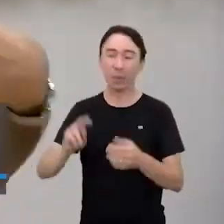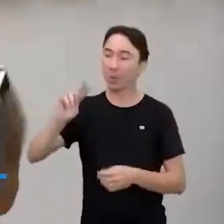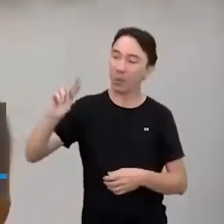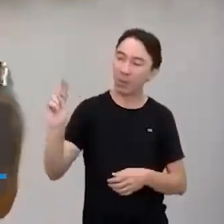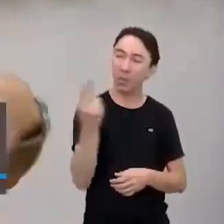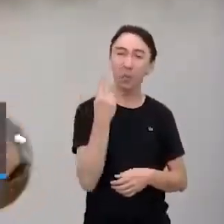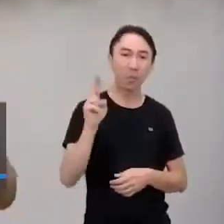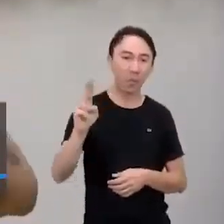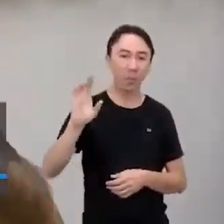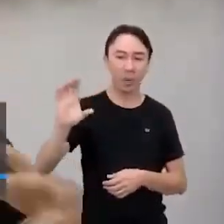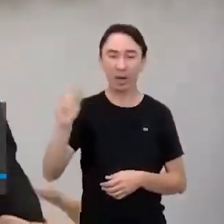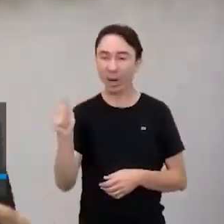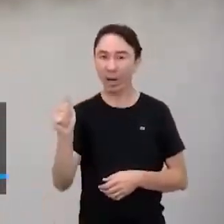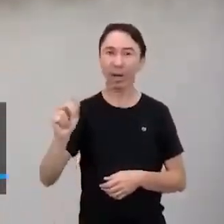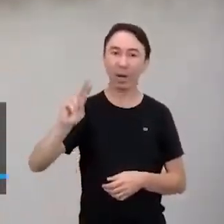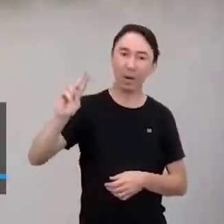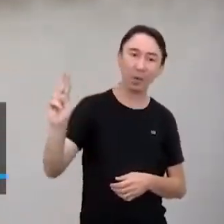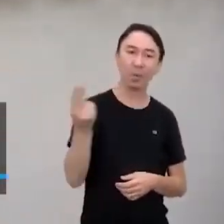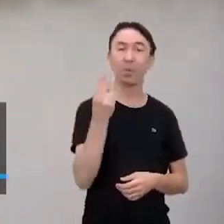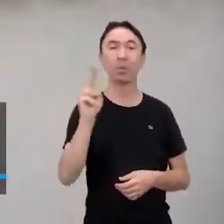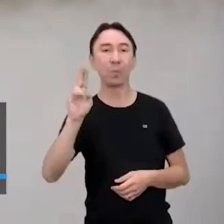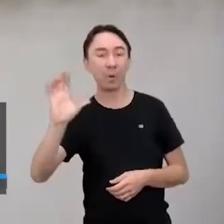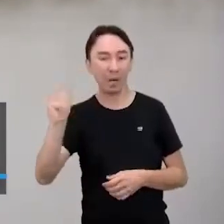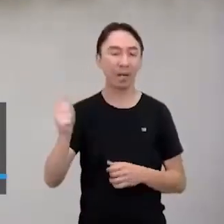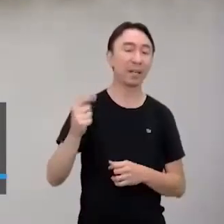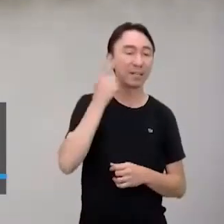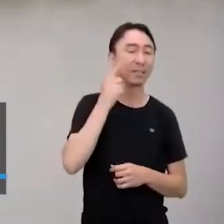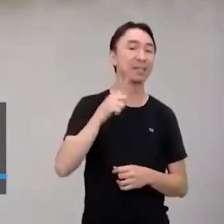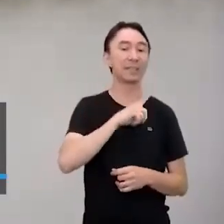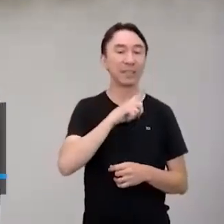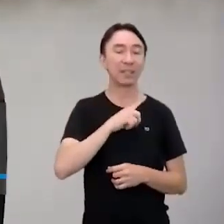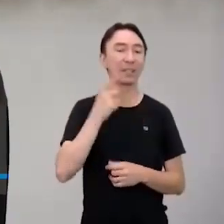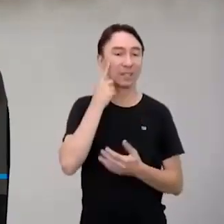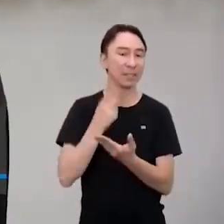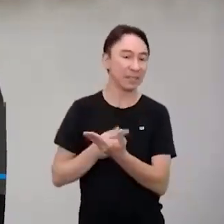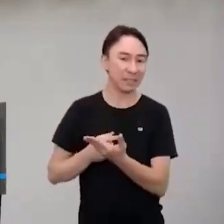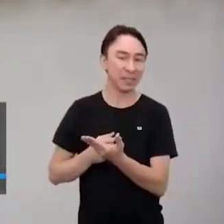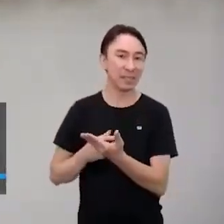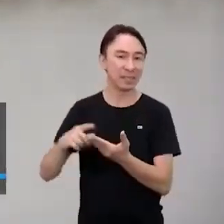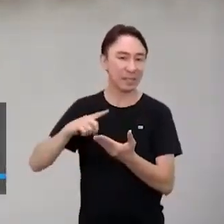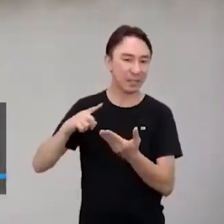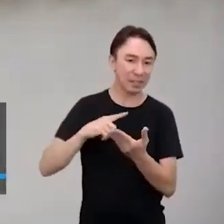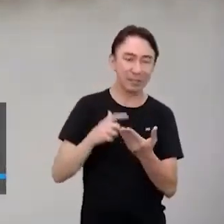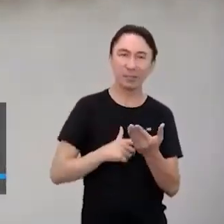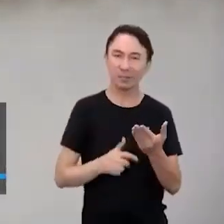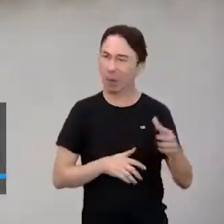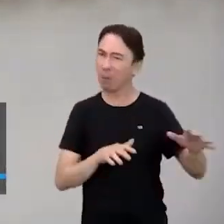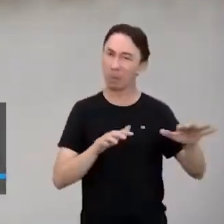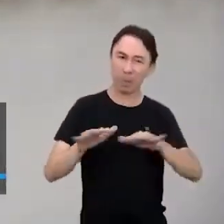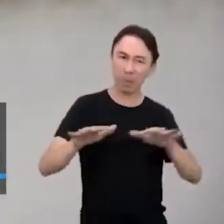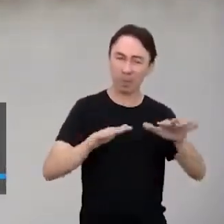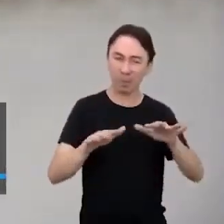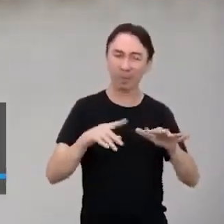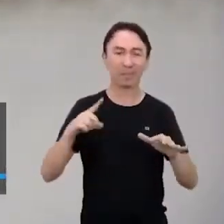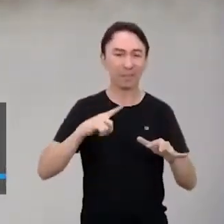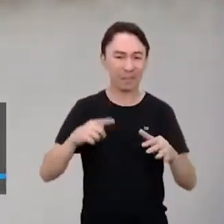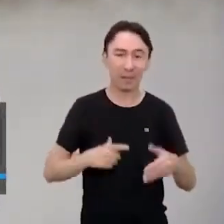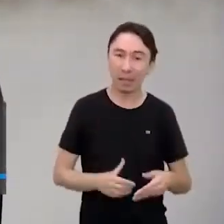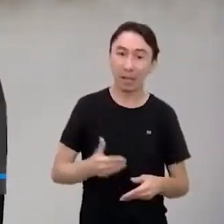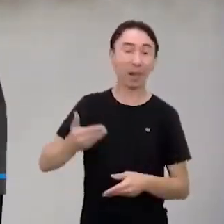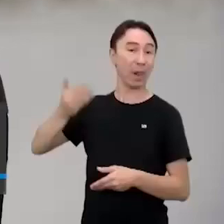lutadores e eles vão fazendo determinados movimentos para tentar pegar esse animal, se eu não me engano, é um pombo que